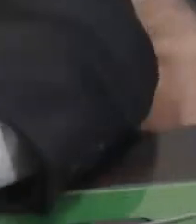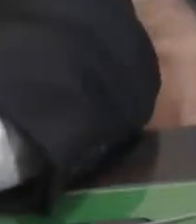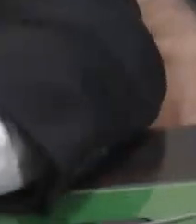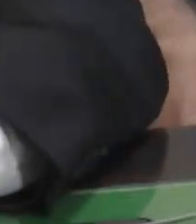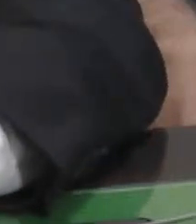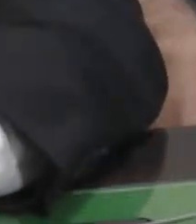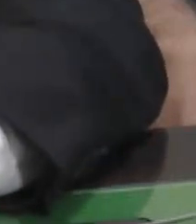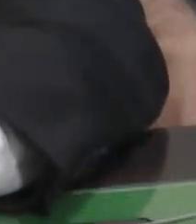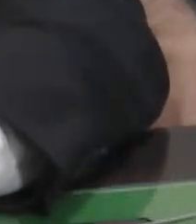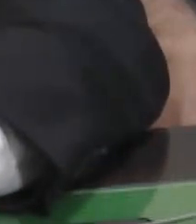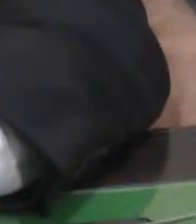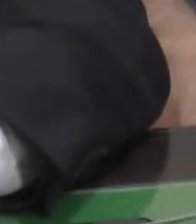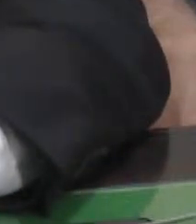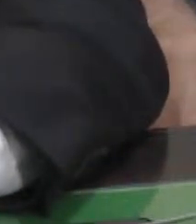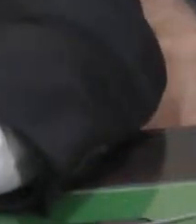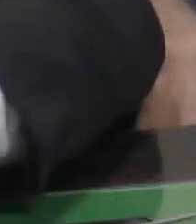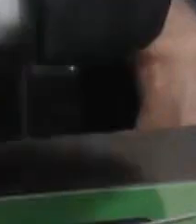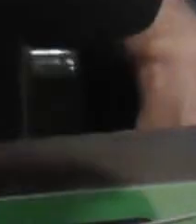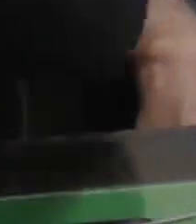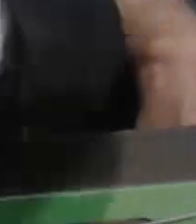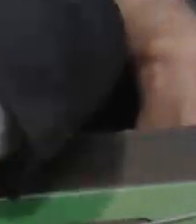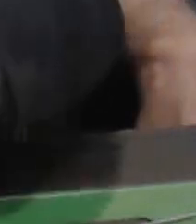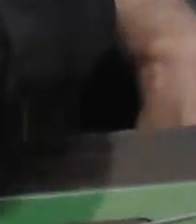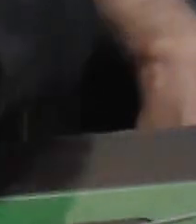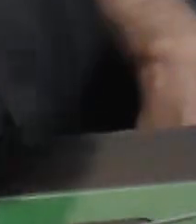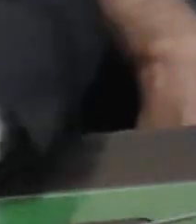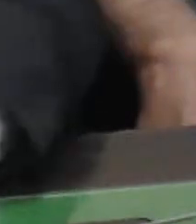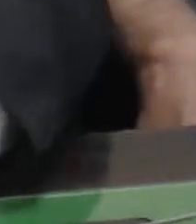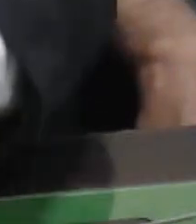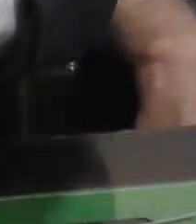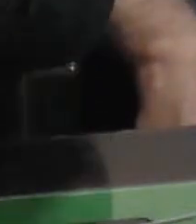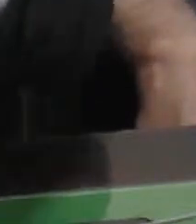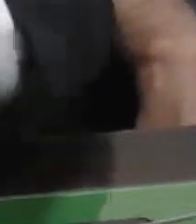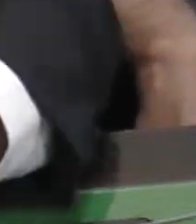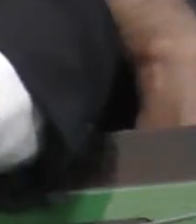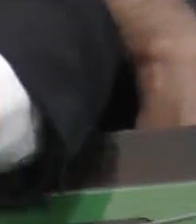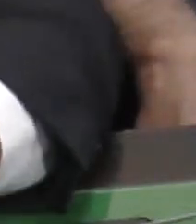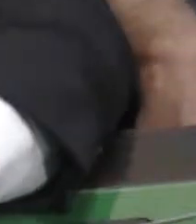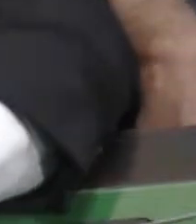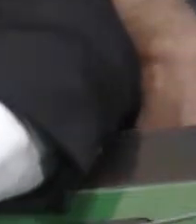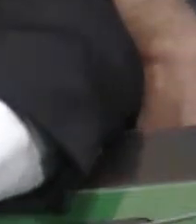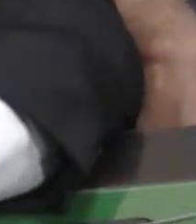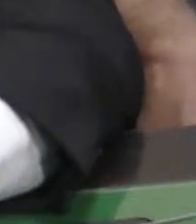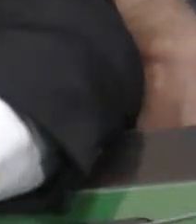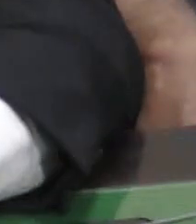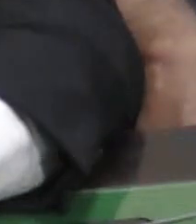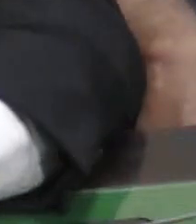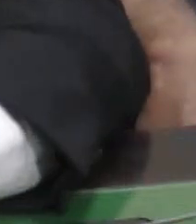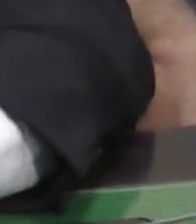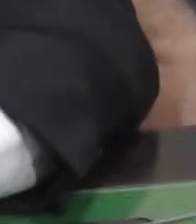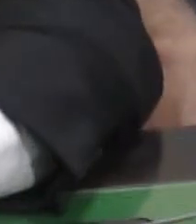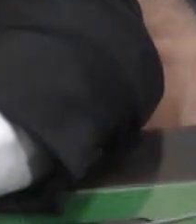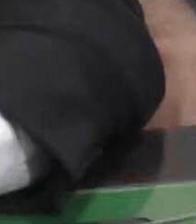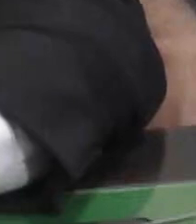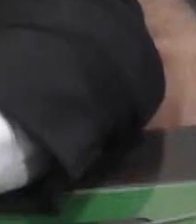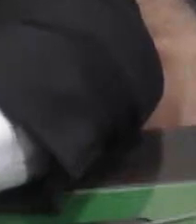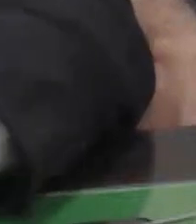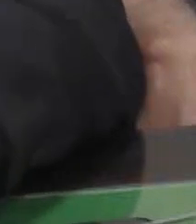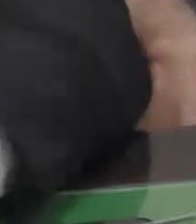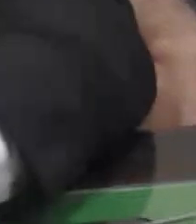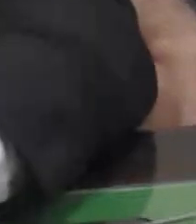impeachment do governador. Já falei e proclamei isso na sessão da terça-feira. Doutor Serginho, por favor.